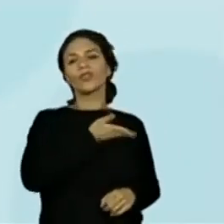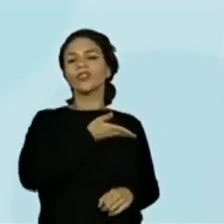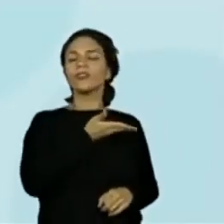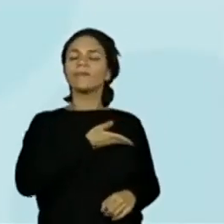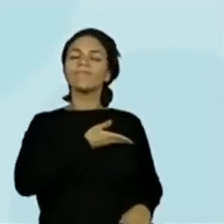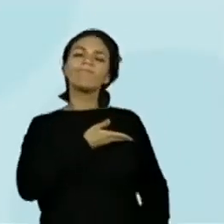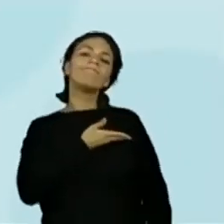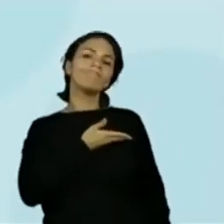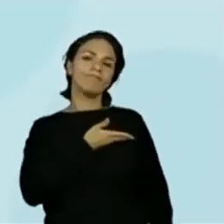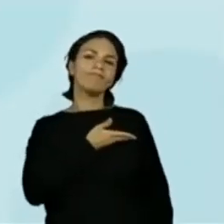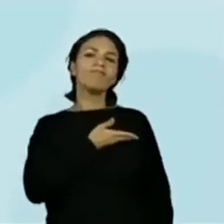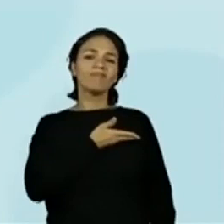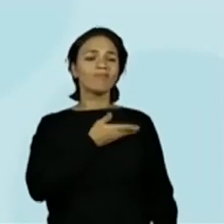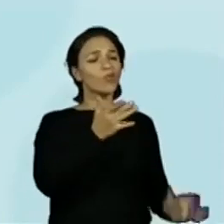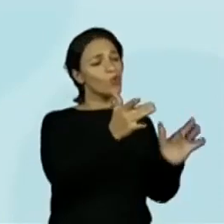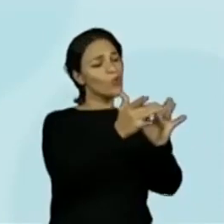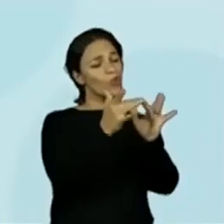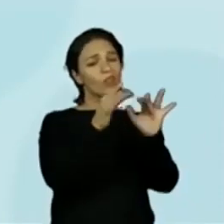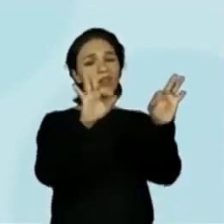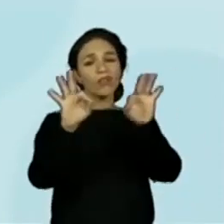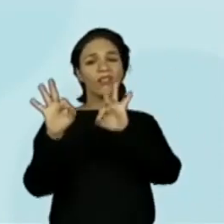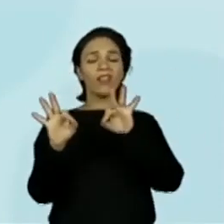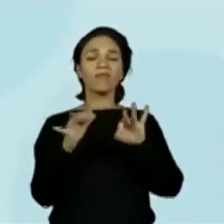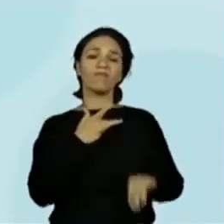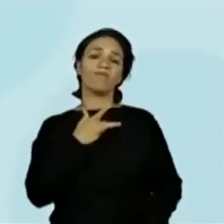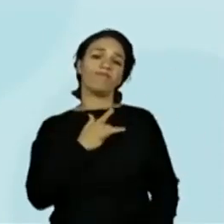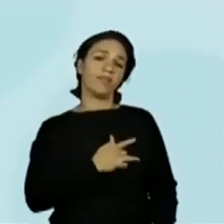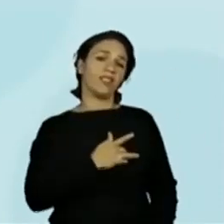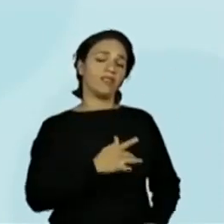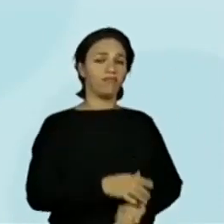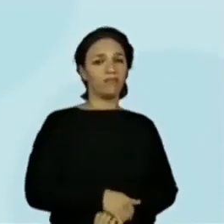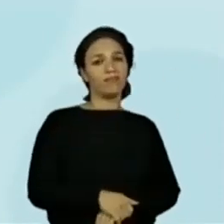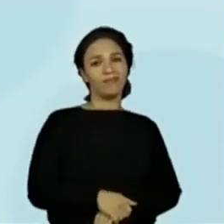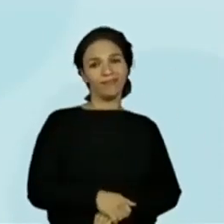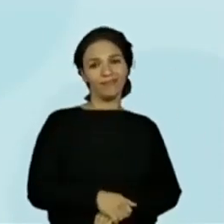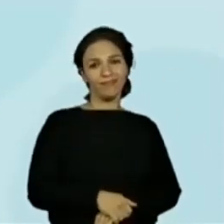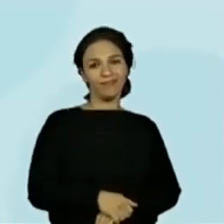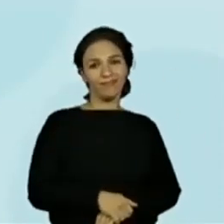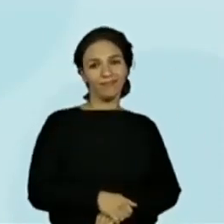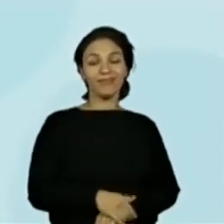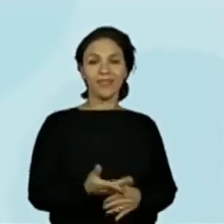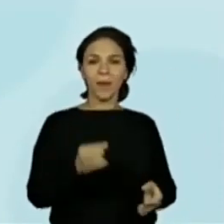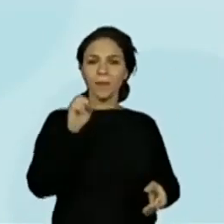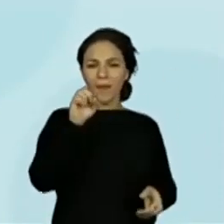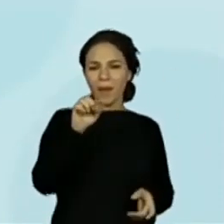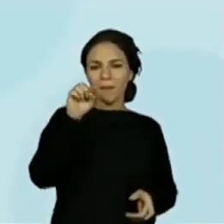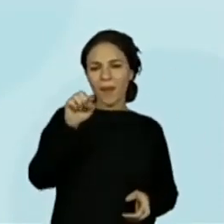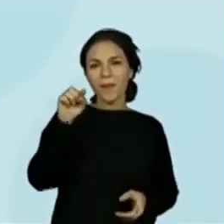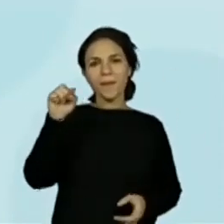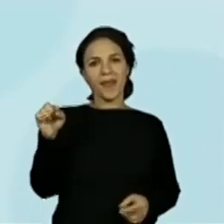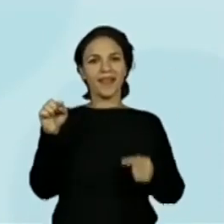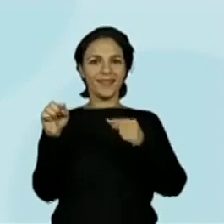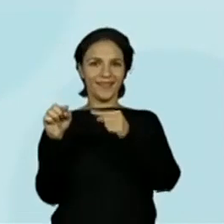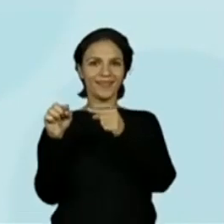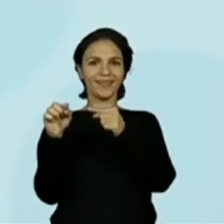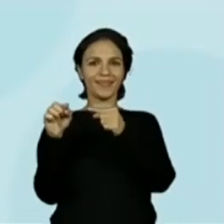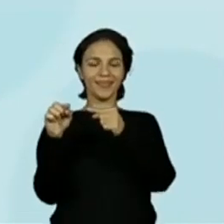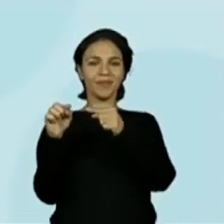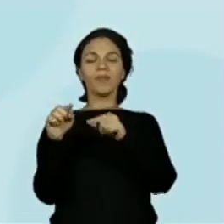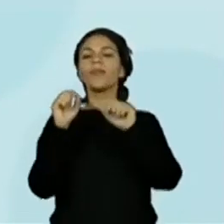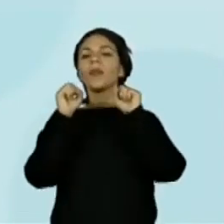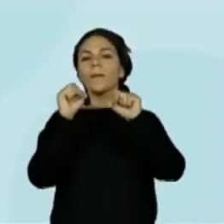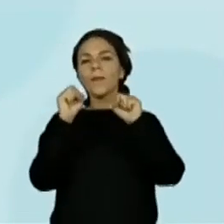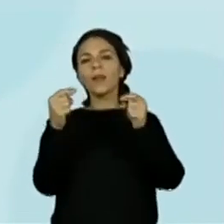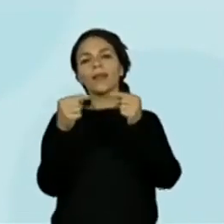pena estarmos em distanciamento social. A reticências a gente também pode usar